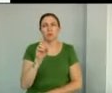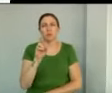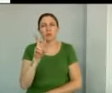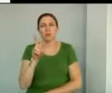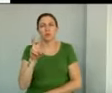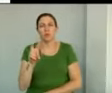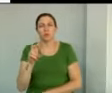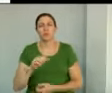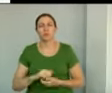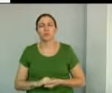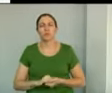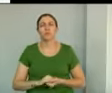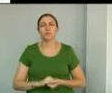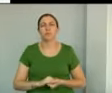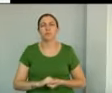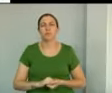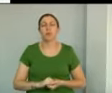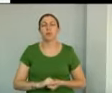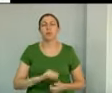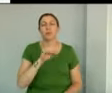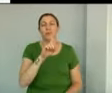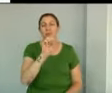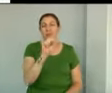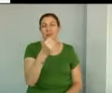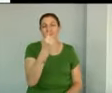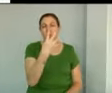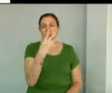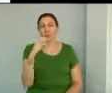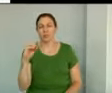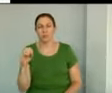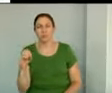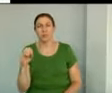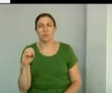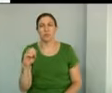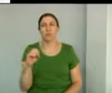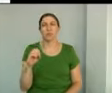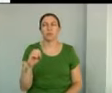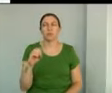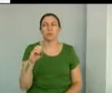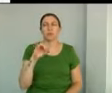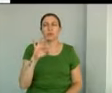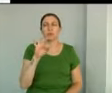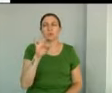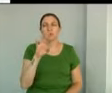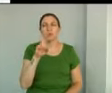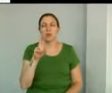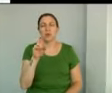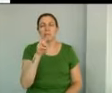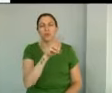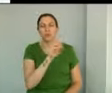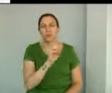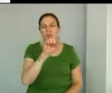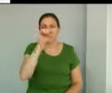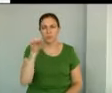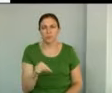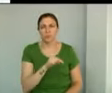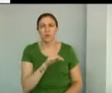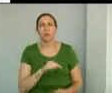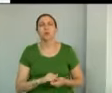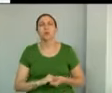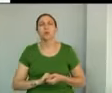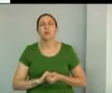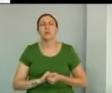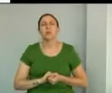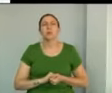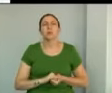então, do FPM esperada 18.400, do ITR 20 mil, do ICMS 22 milhões, então 110, 20% dá